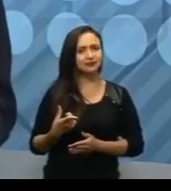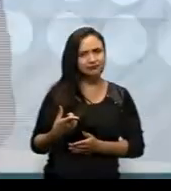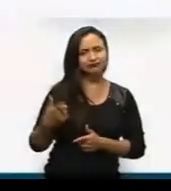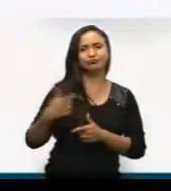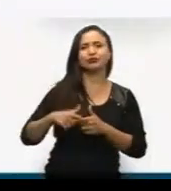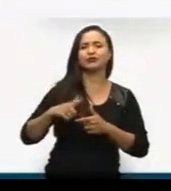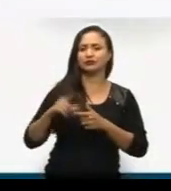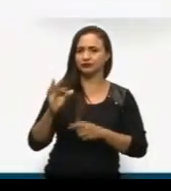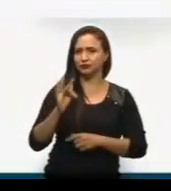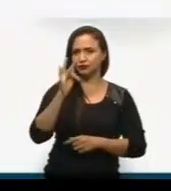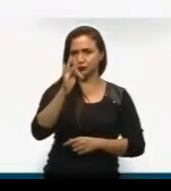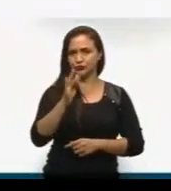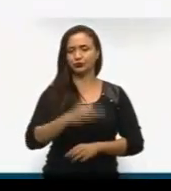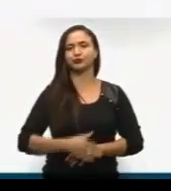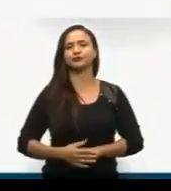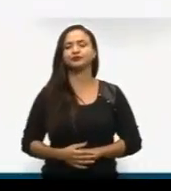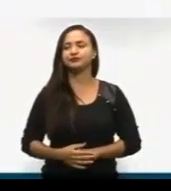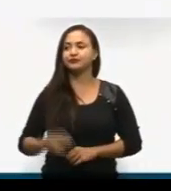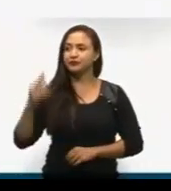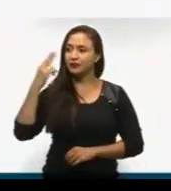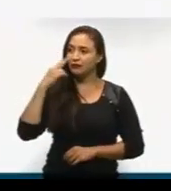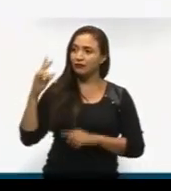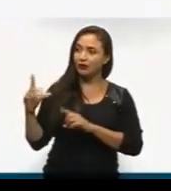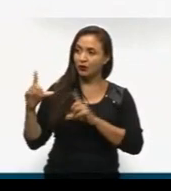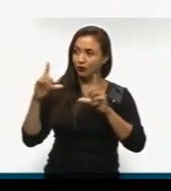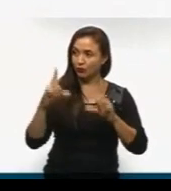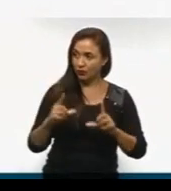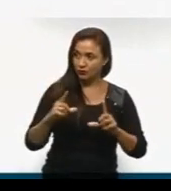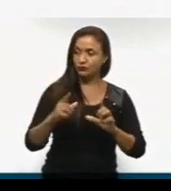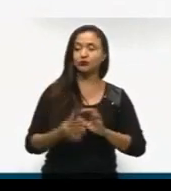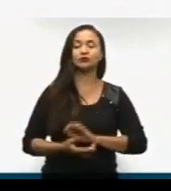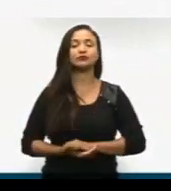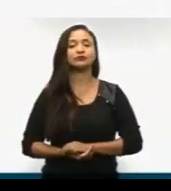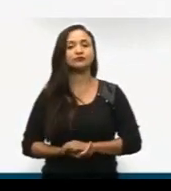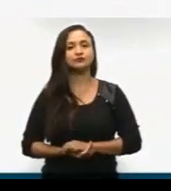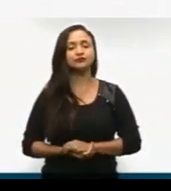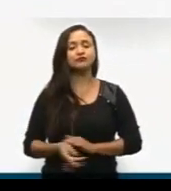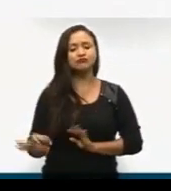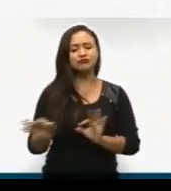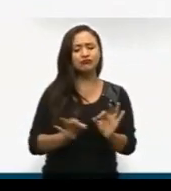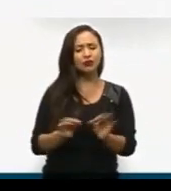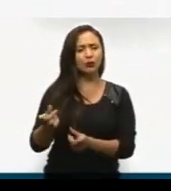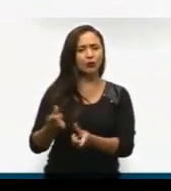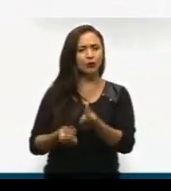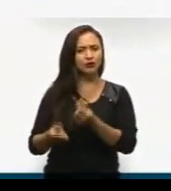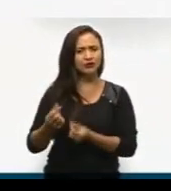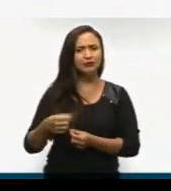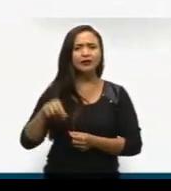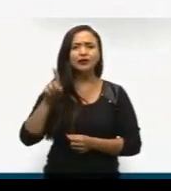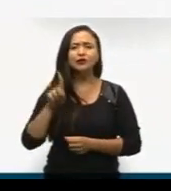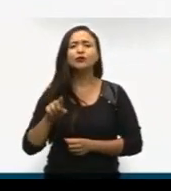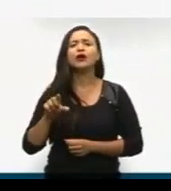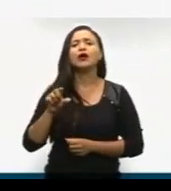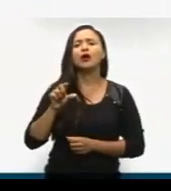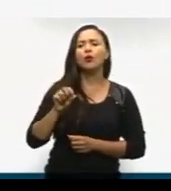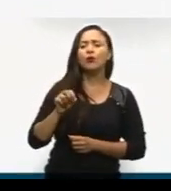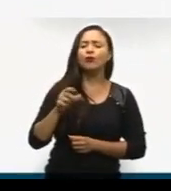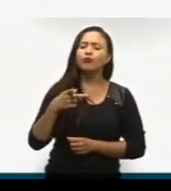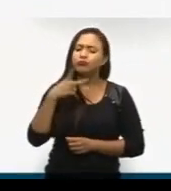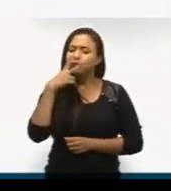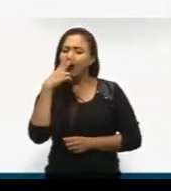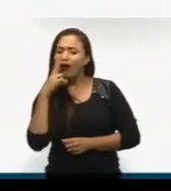o quadro agora, a gente vê também que, basicamente, o orçamento, ele é uma estimativa.